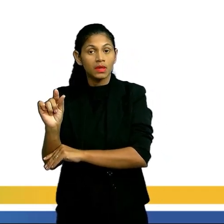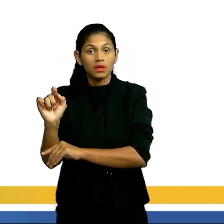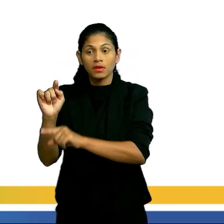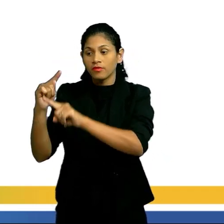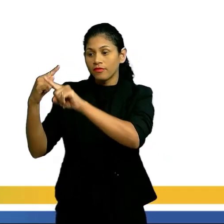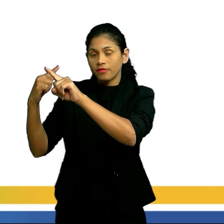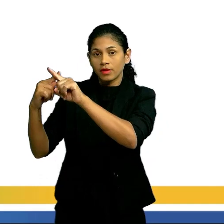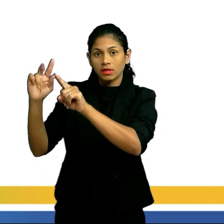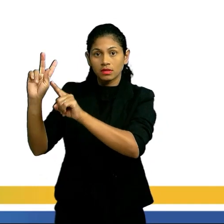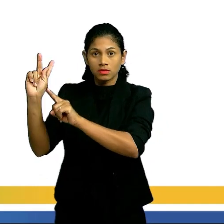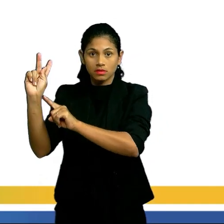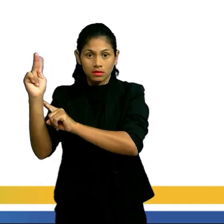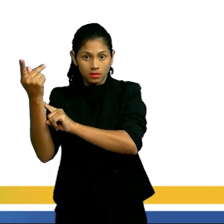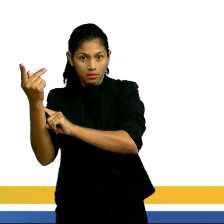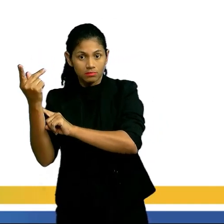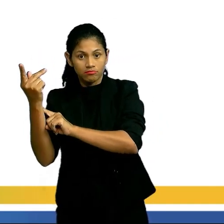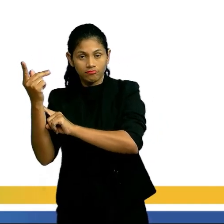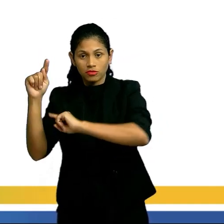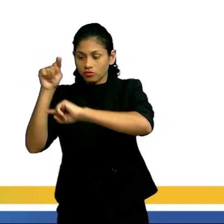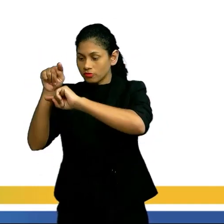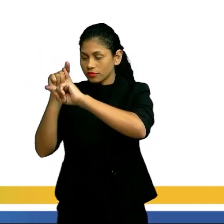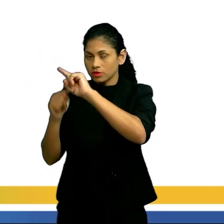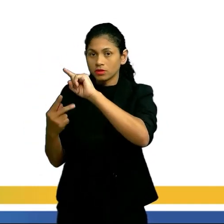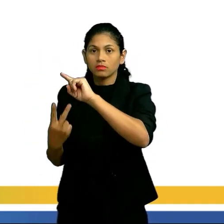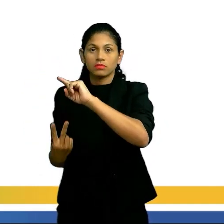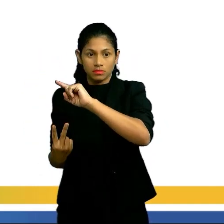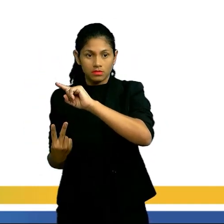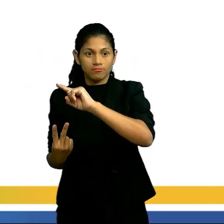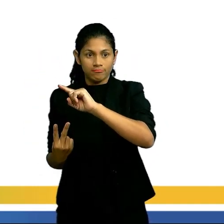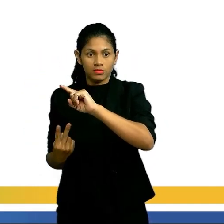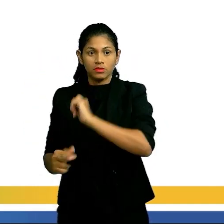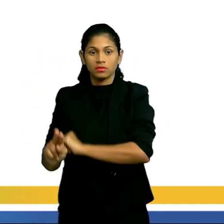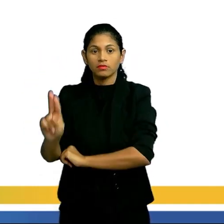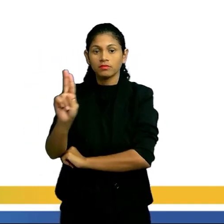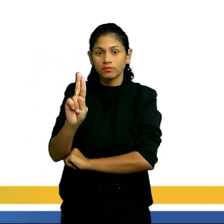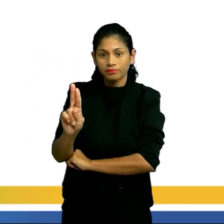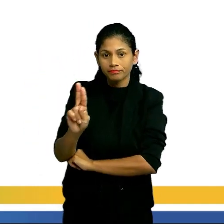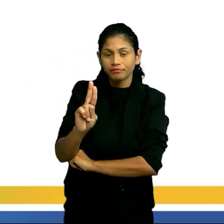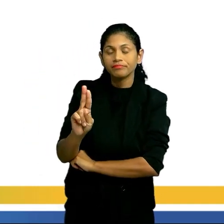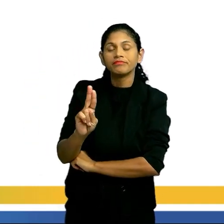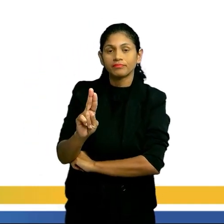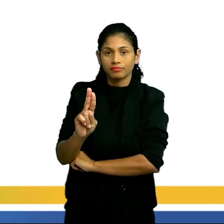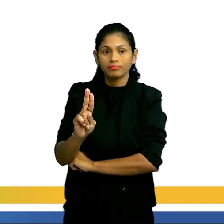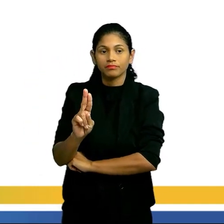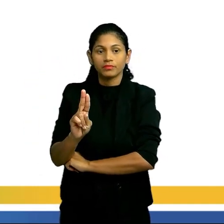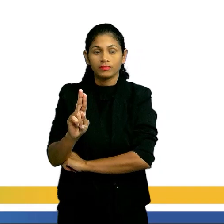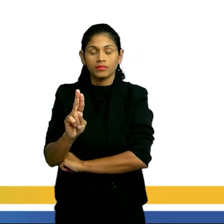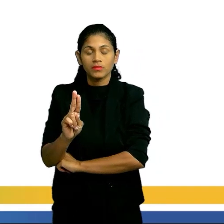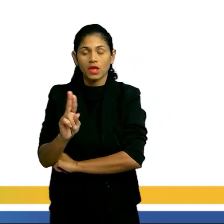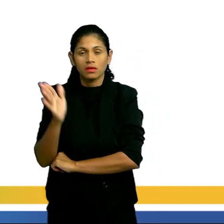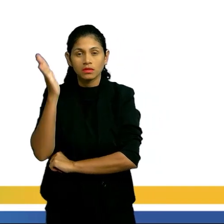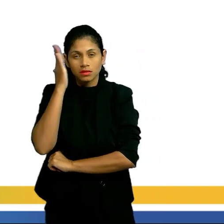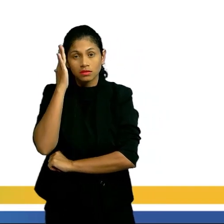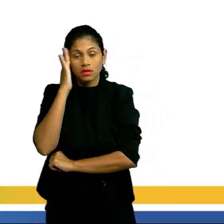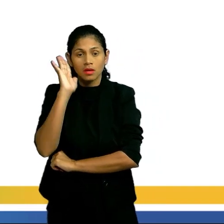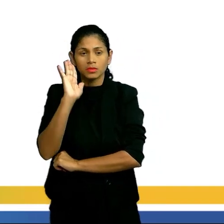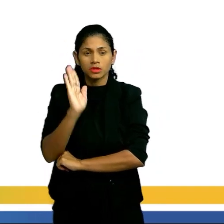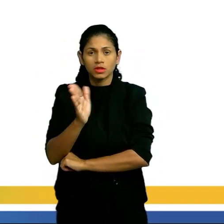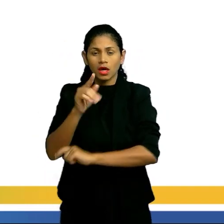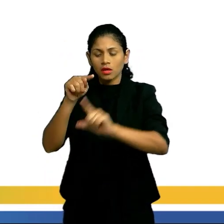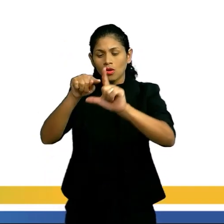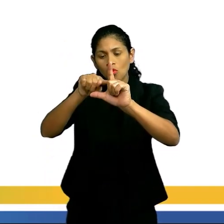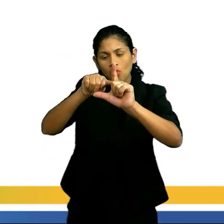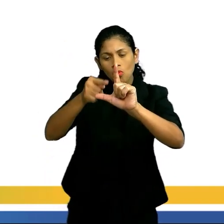vai usar a razão trigonométrica, pois nós sabemos também que os ângulos medem 60 graus. Por que nós